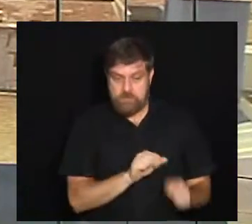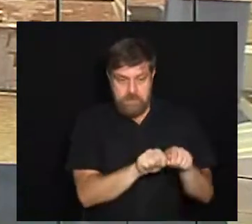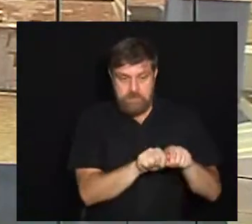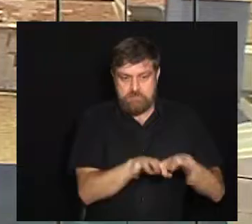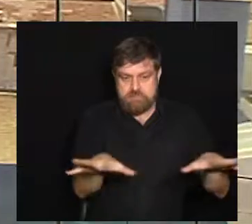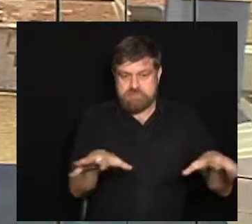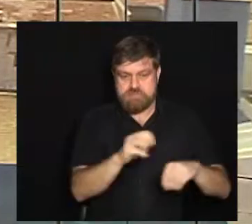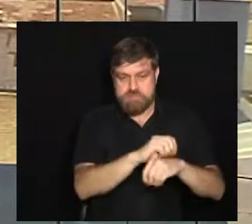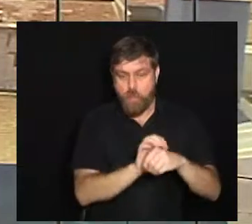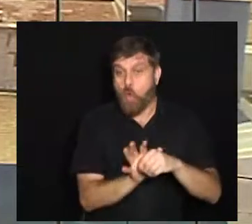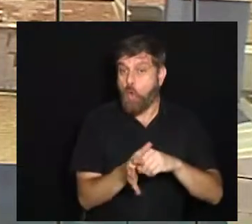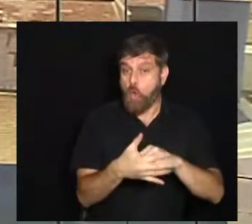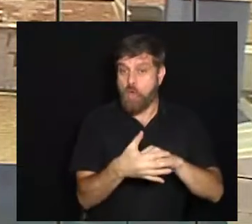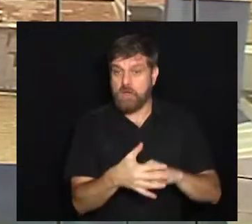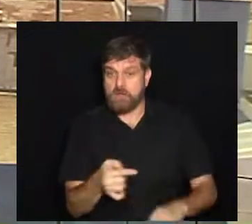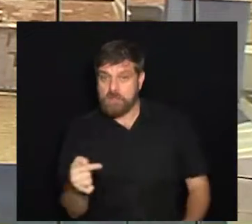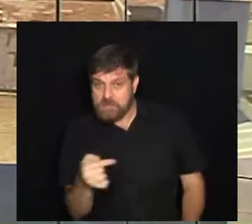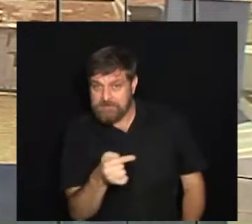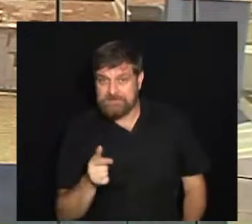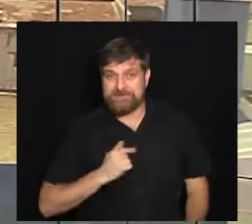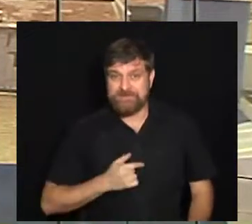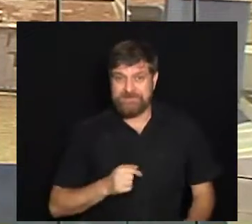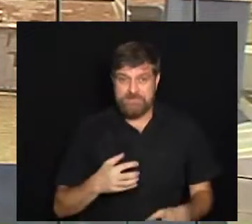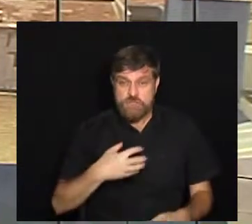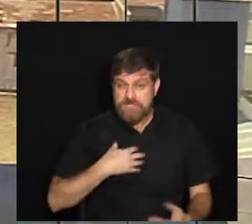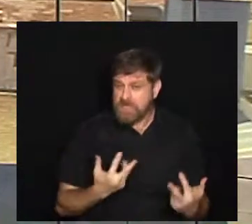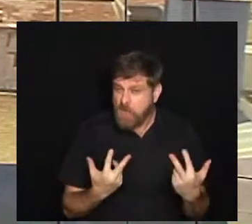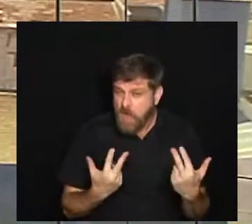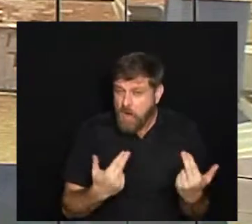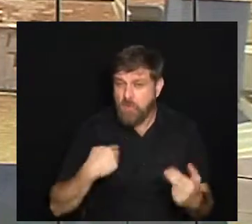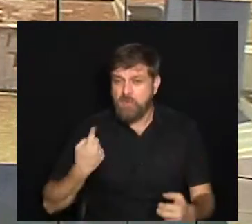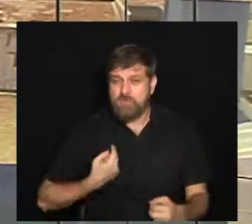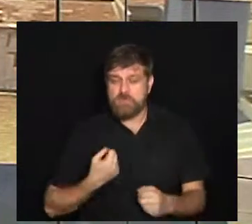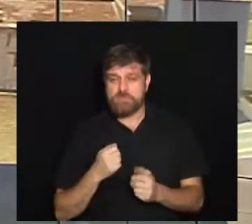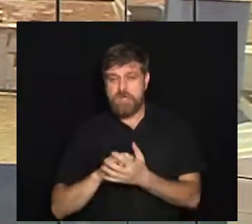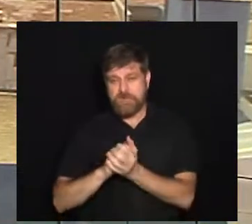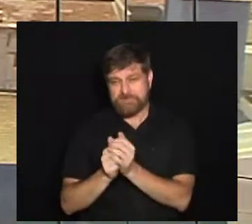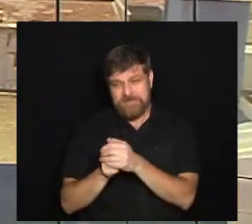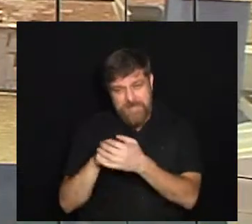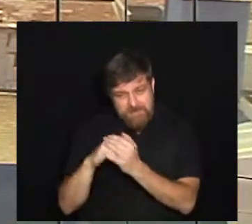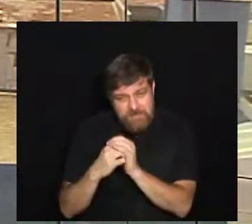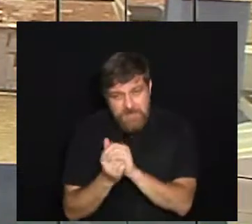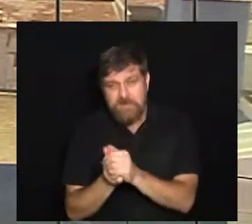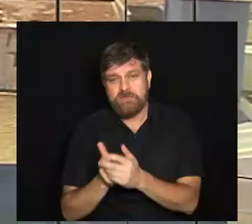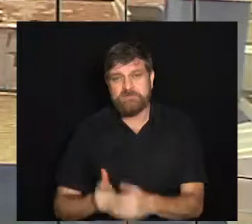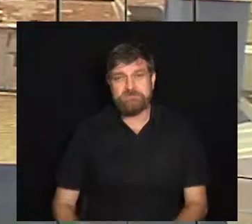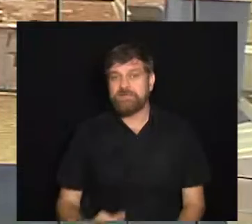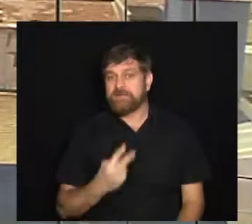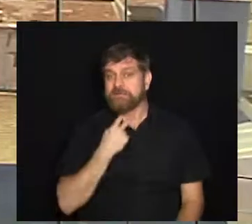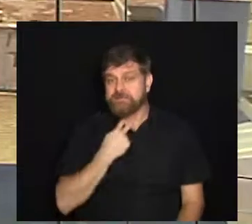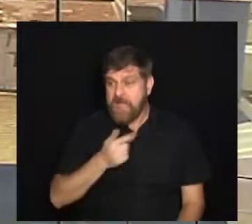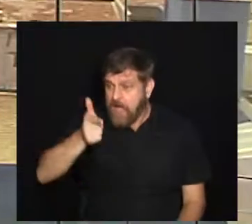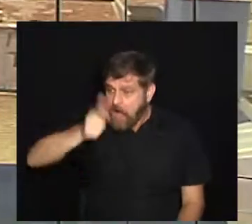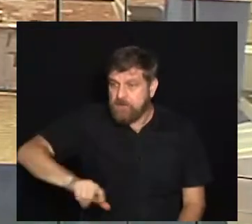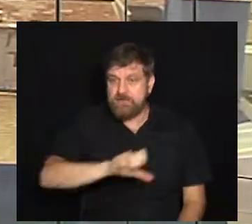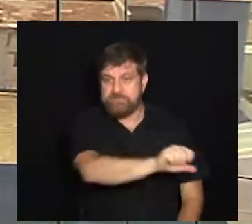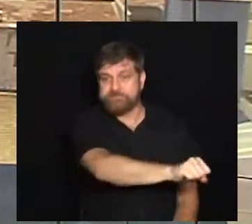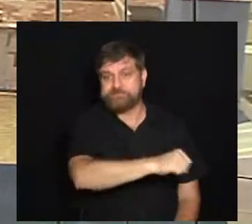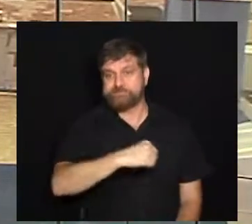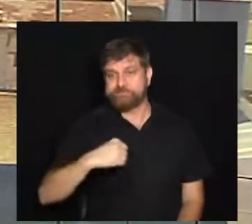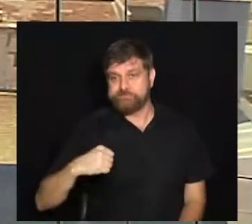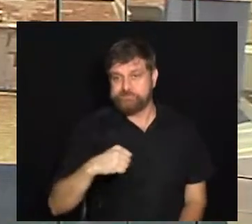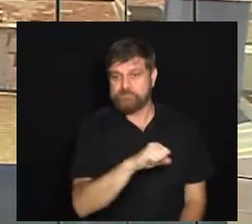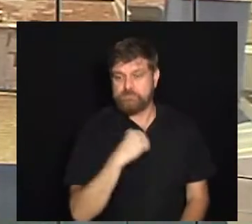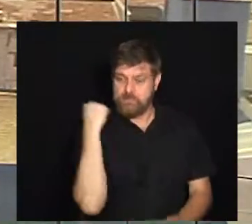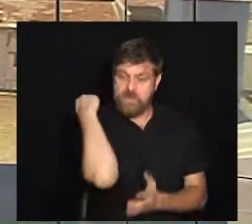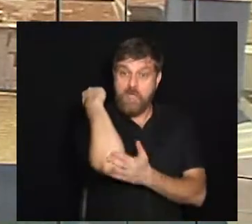do coronavírus tá é da mesma forma quando você lava as mãos o ideal é que você não pegue com a mão na hora de haver maçaneta